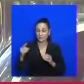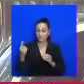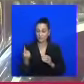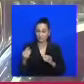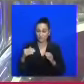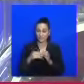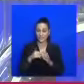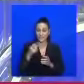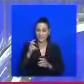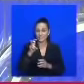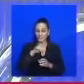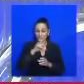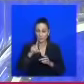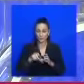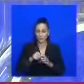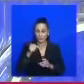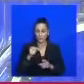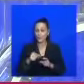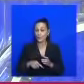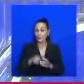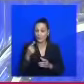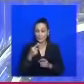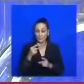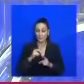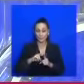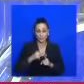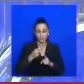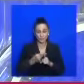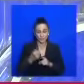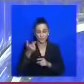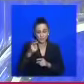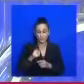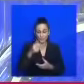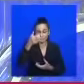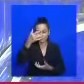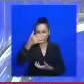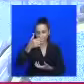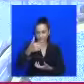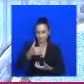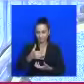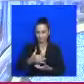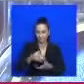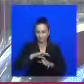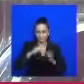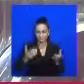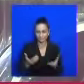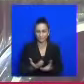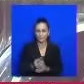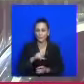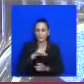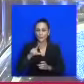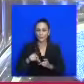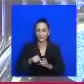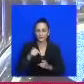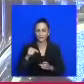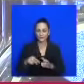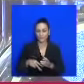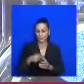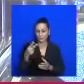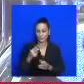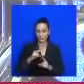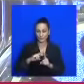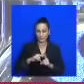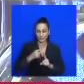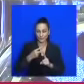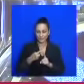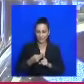Nós realizaremos o primeiro sorteio da Dupla Cena e, em seguida, o globo será reabastecido para a realização do segundo sorteio